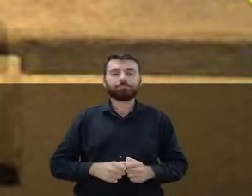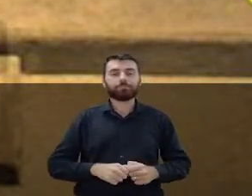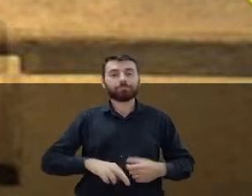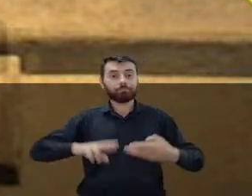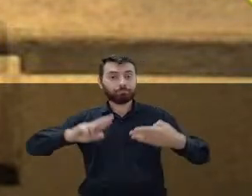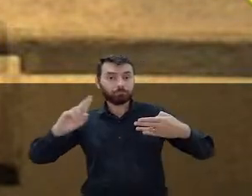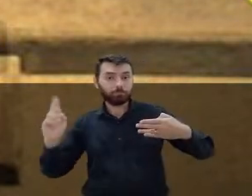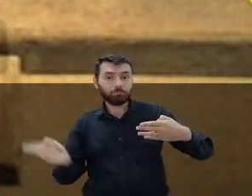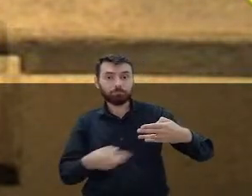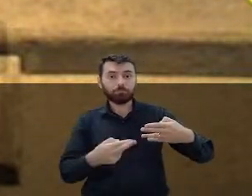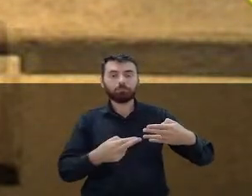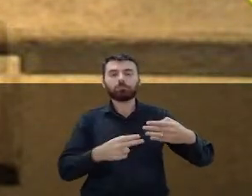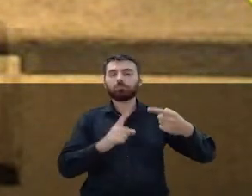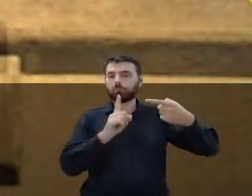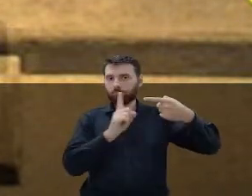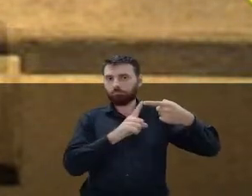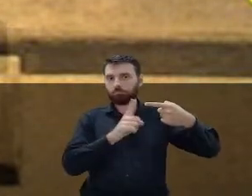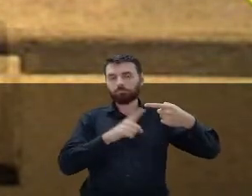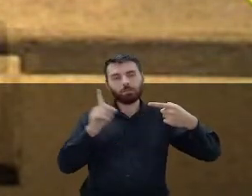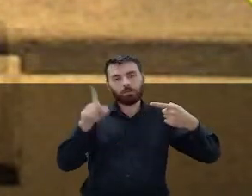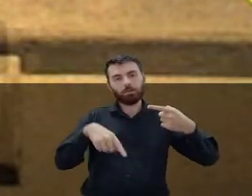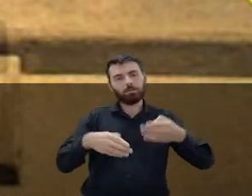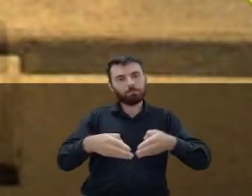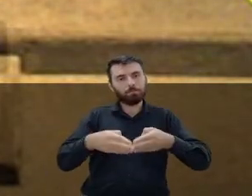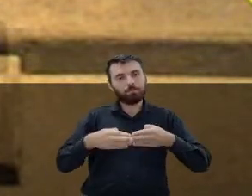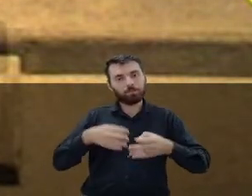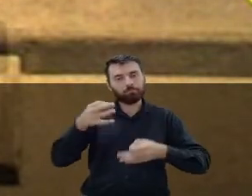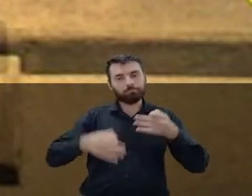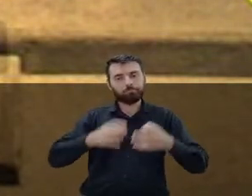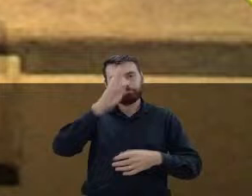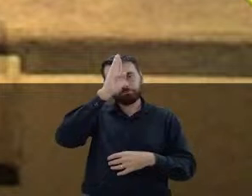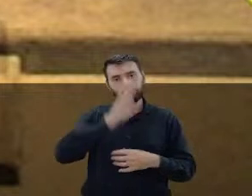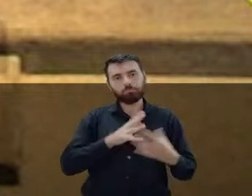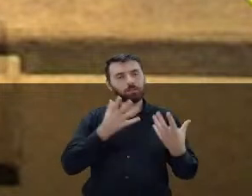da reclamada seria essa revogação. E aí, claro,